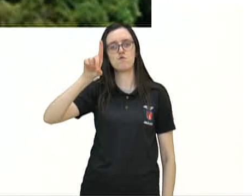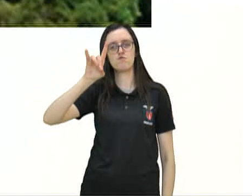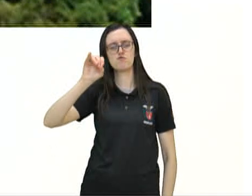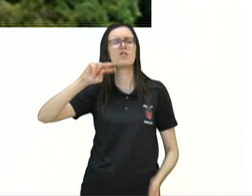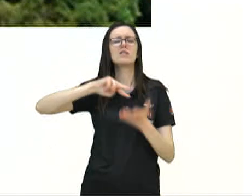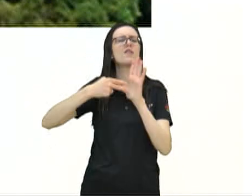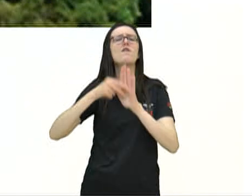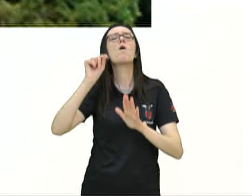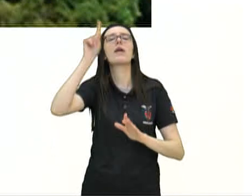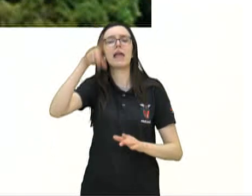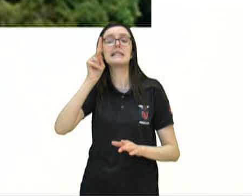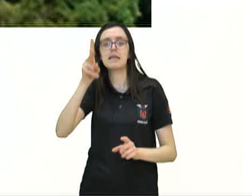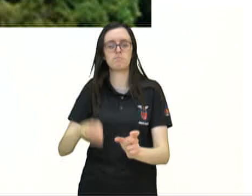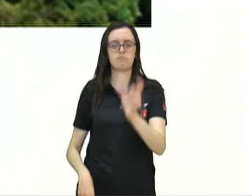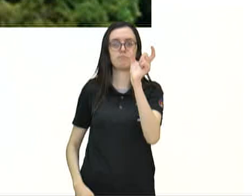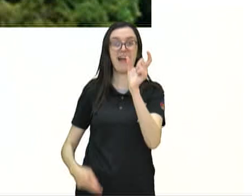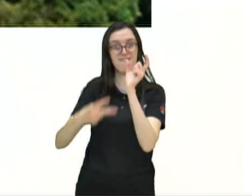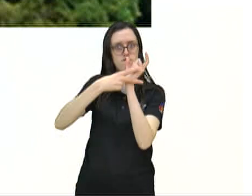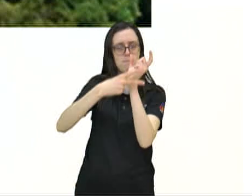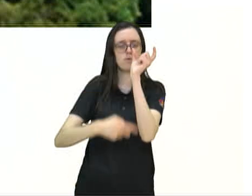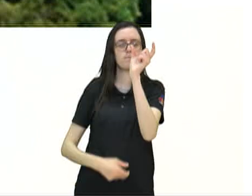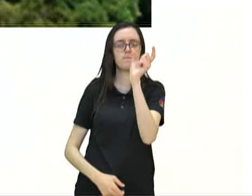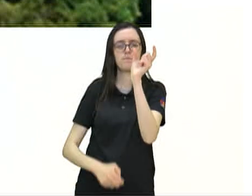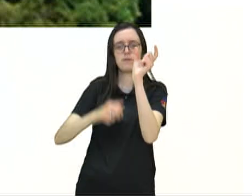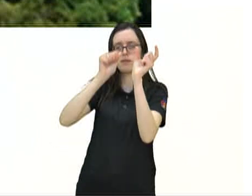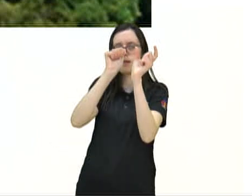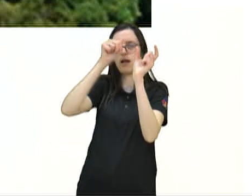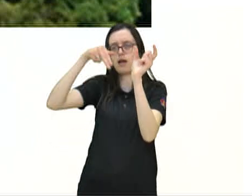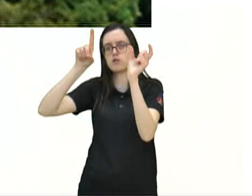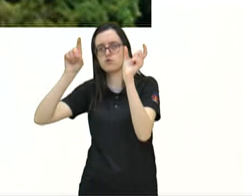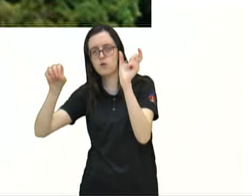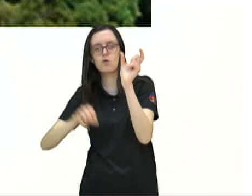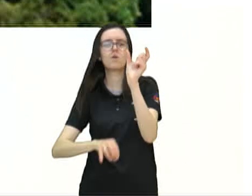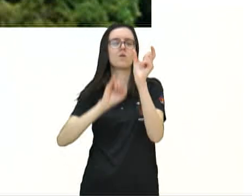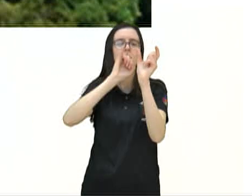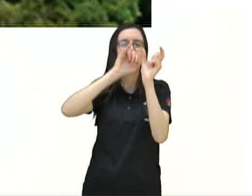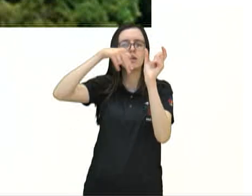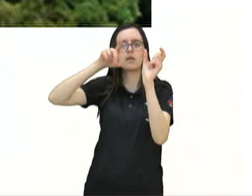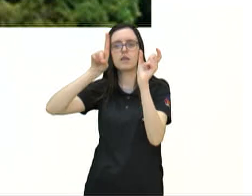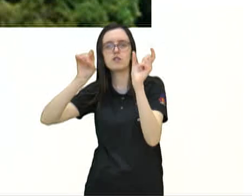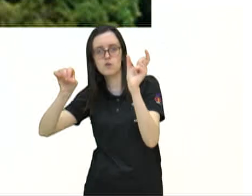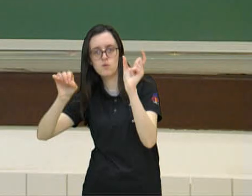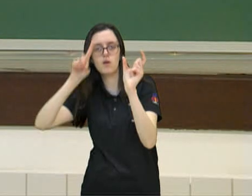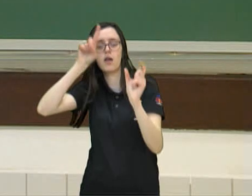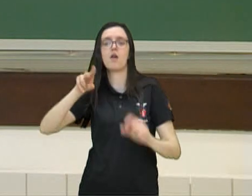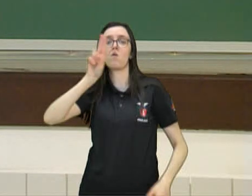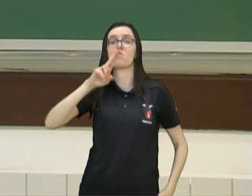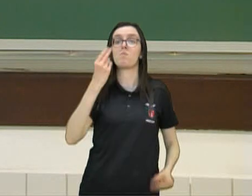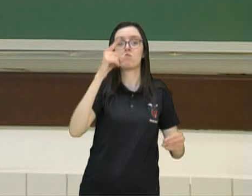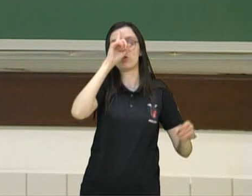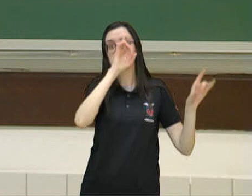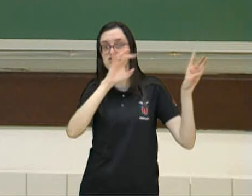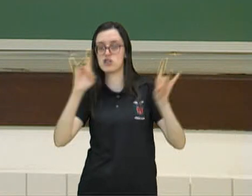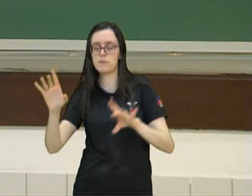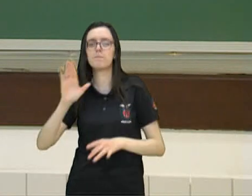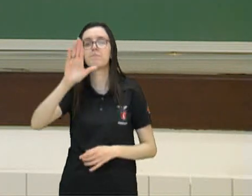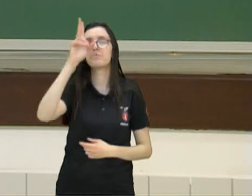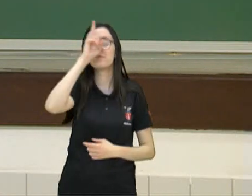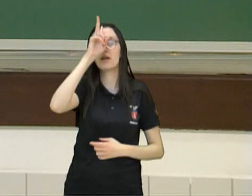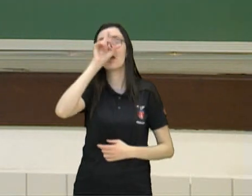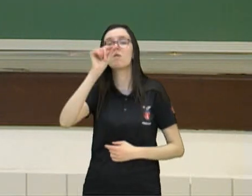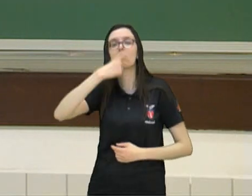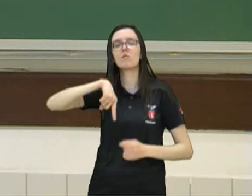terminar com ando e indo. A gente utiliza bastante isso no nosso dia a dia. Lembrando que nós